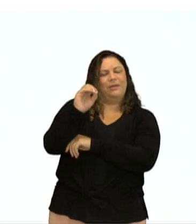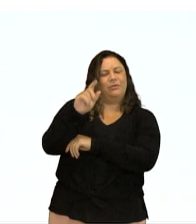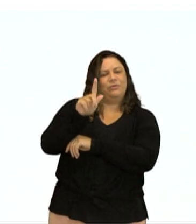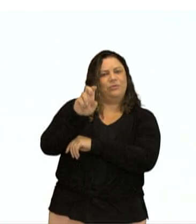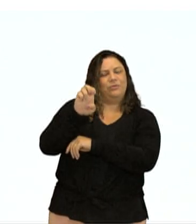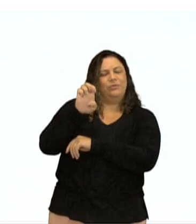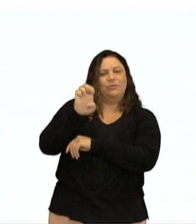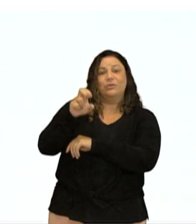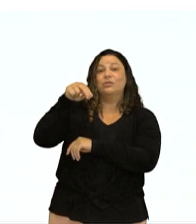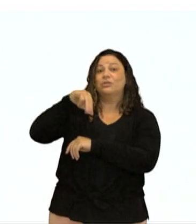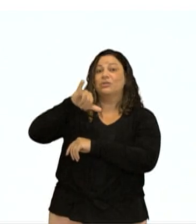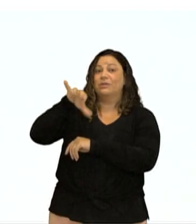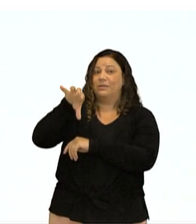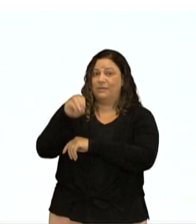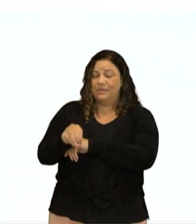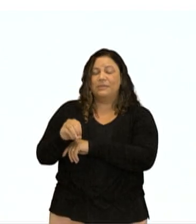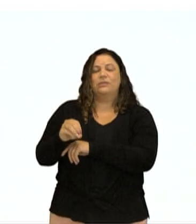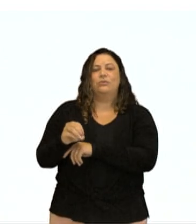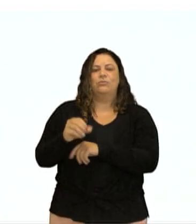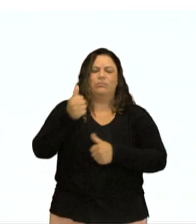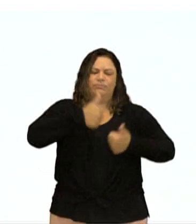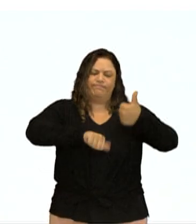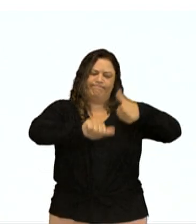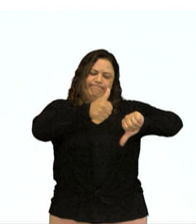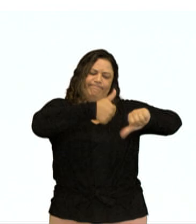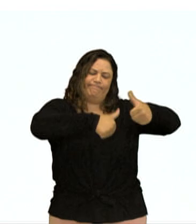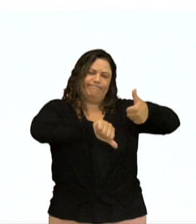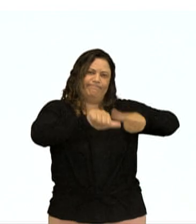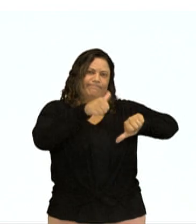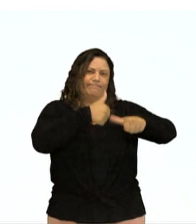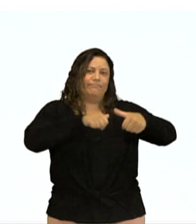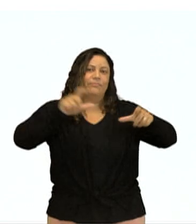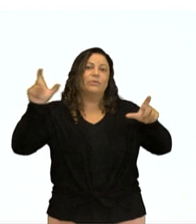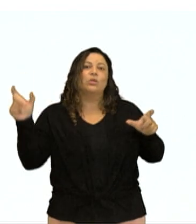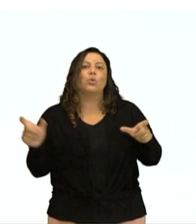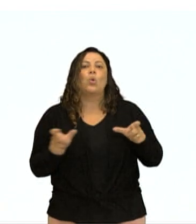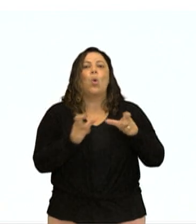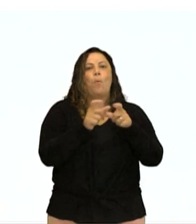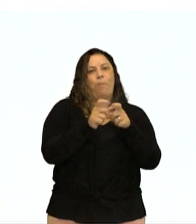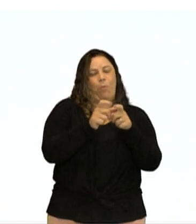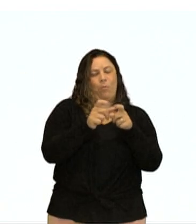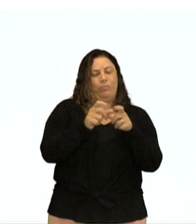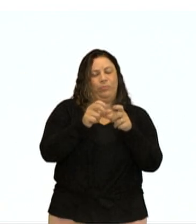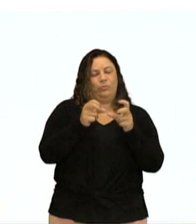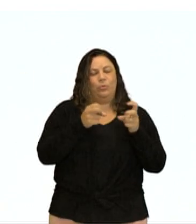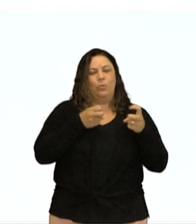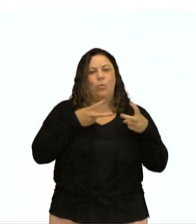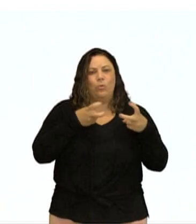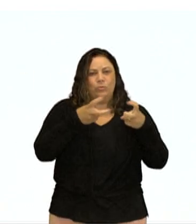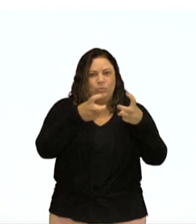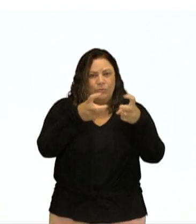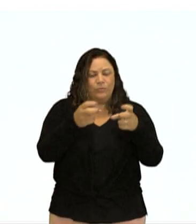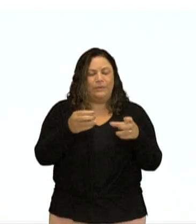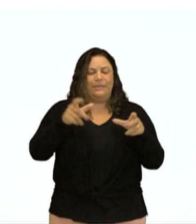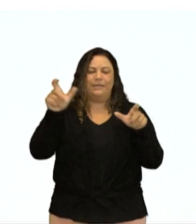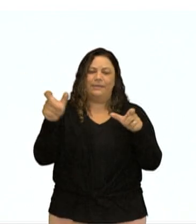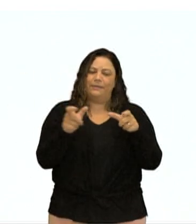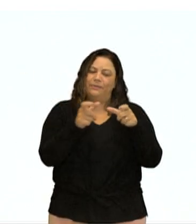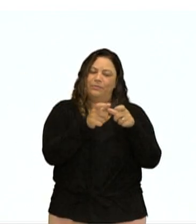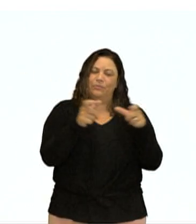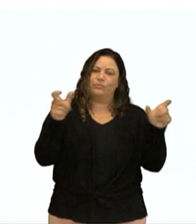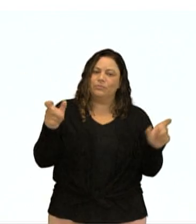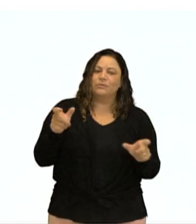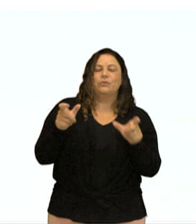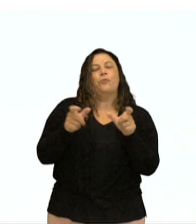sua constituição, vai ter partes do vírus, partes da bactéria. Se eu quero atingir o vírus, são partes